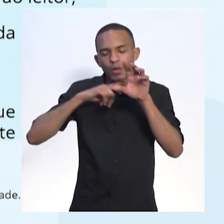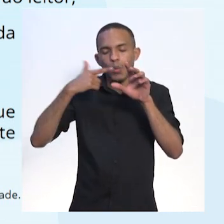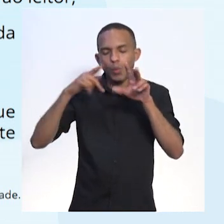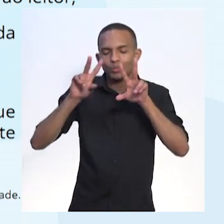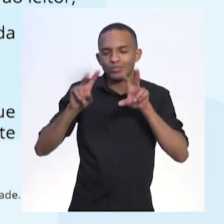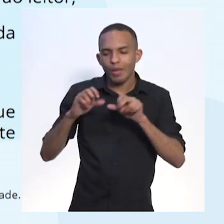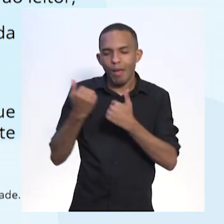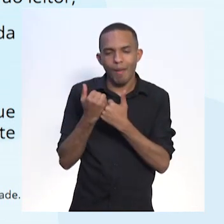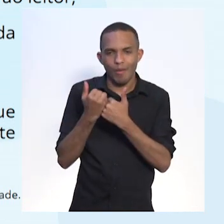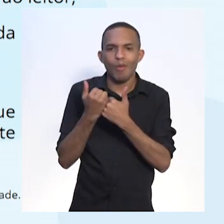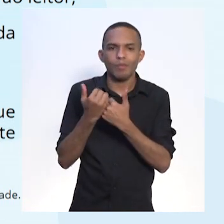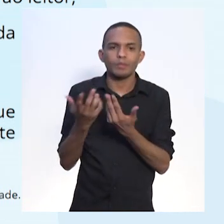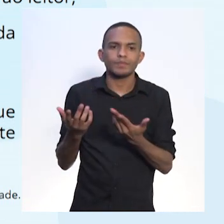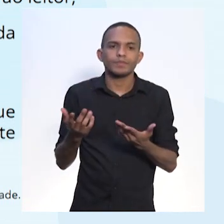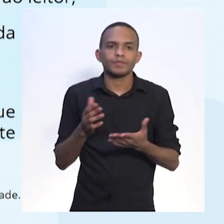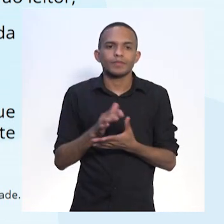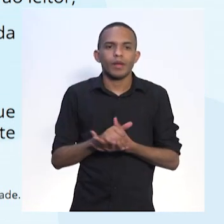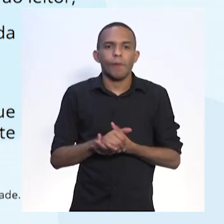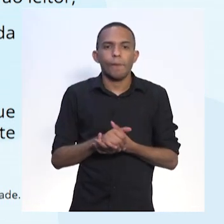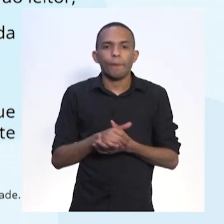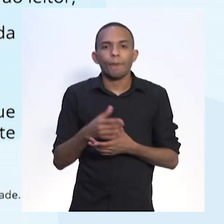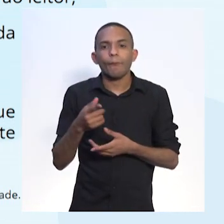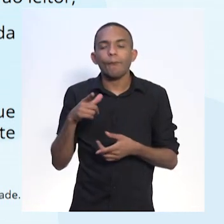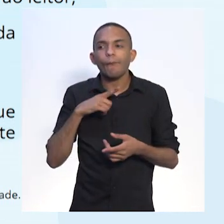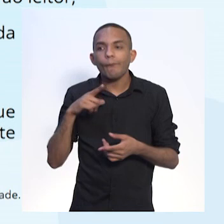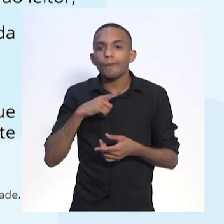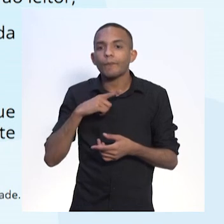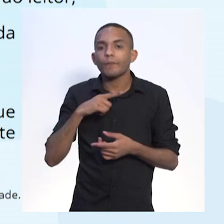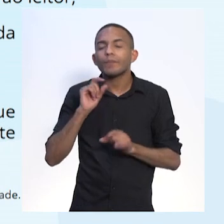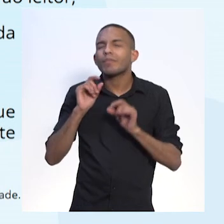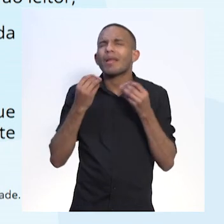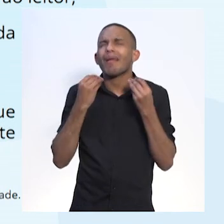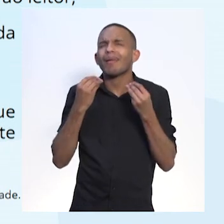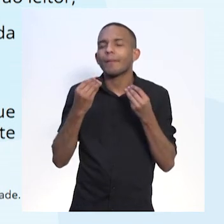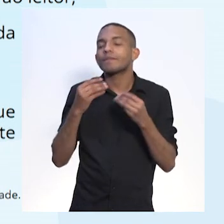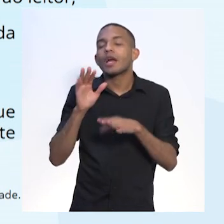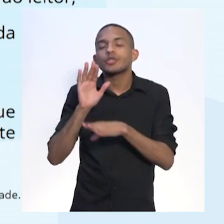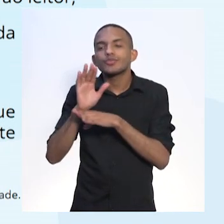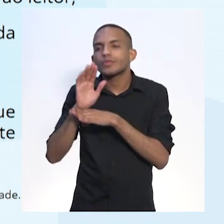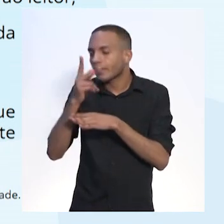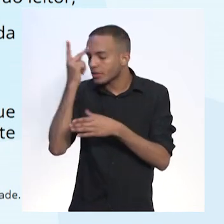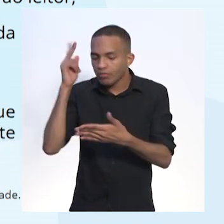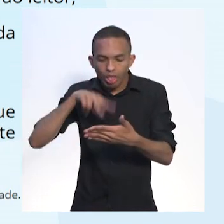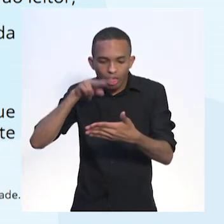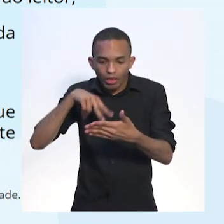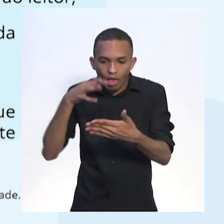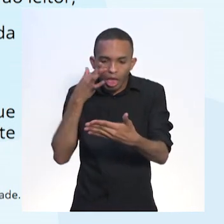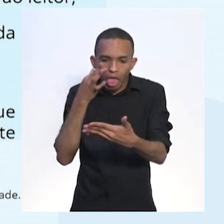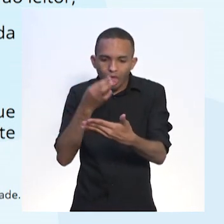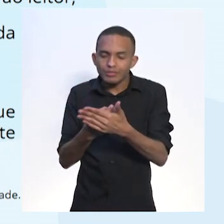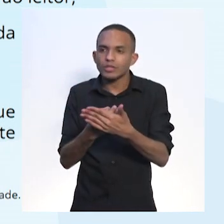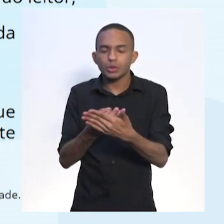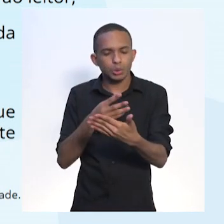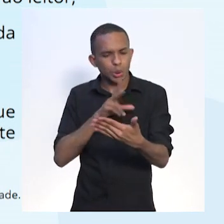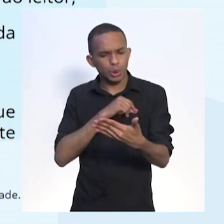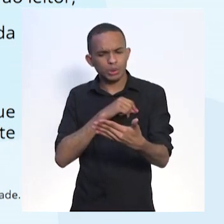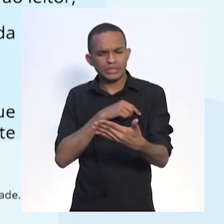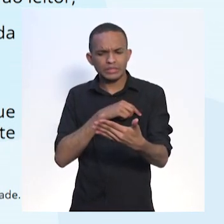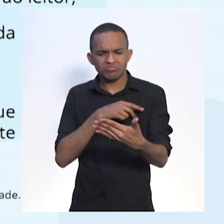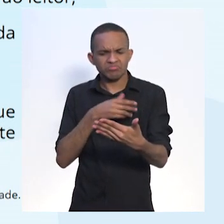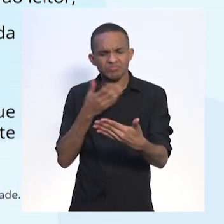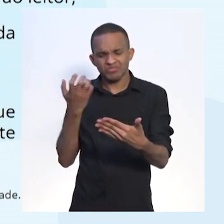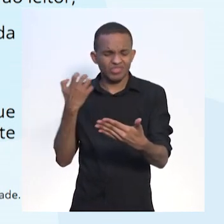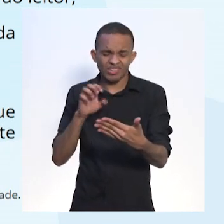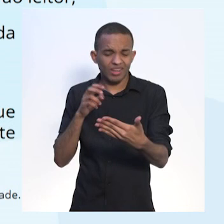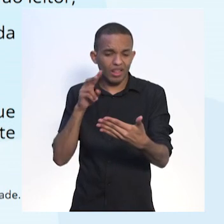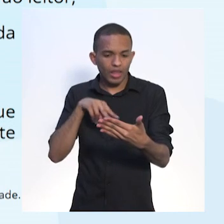ele tem a intenção de chamar a atenção do leitor, porque ele vai dar um pouco mais de detalhes. Então, de repente, a pessoa, opa, não estava interessada em